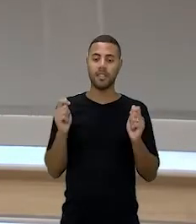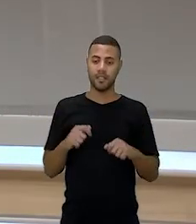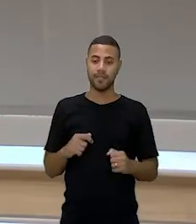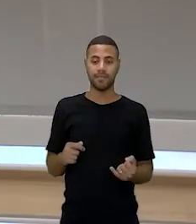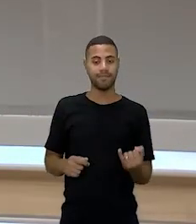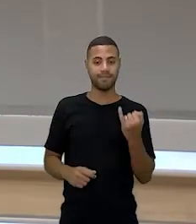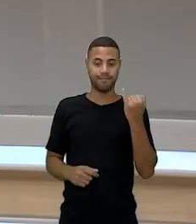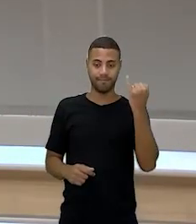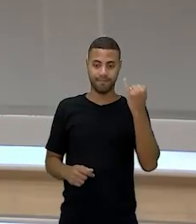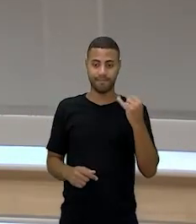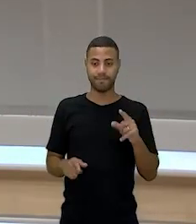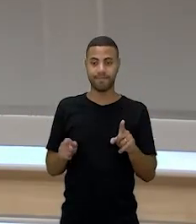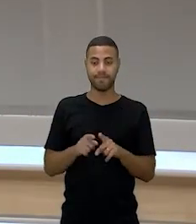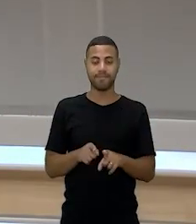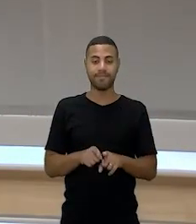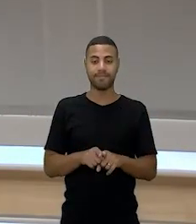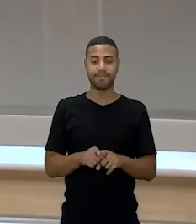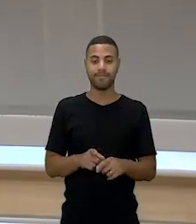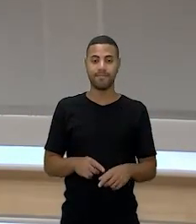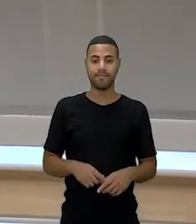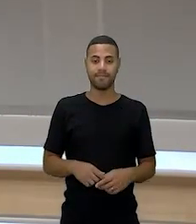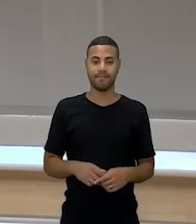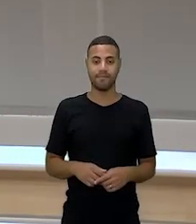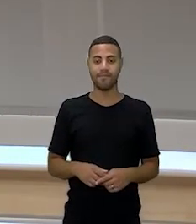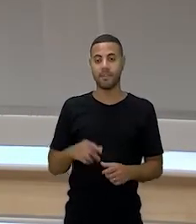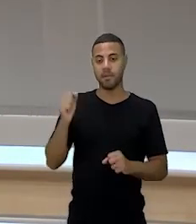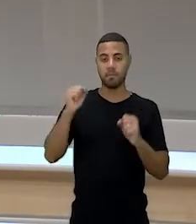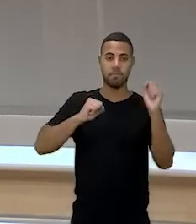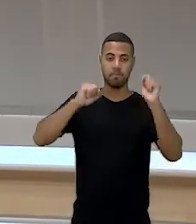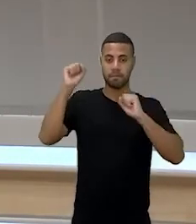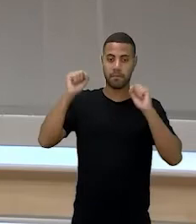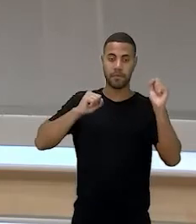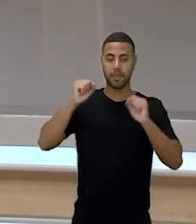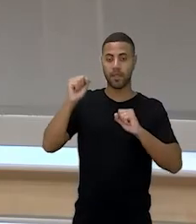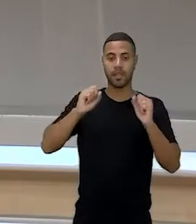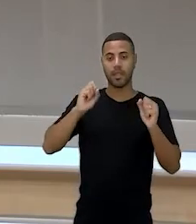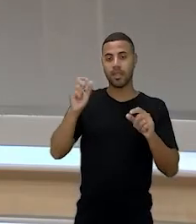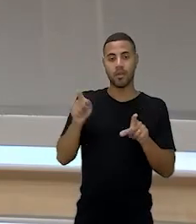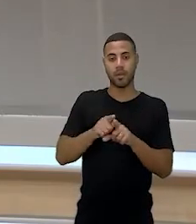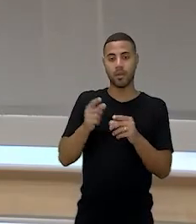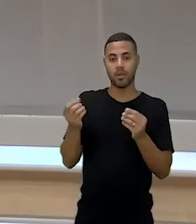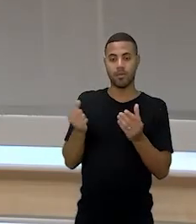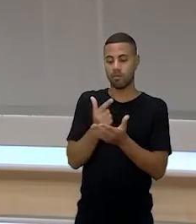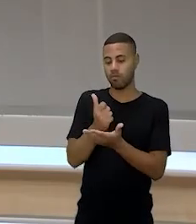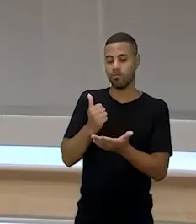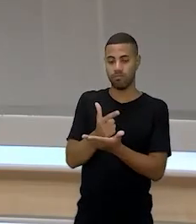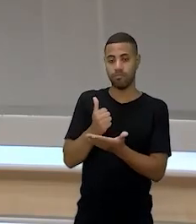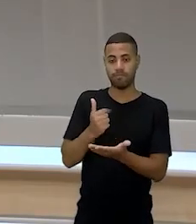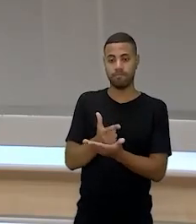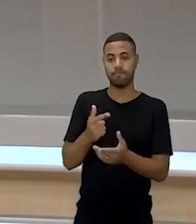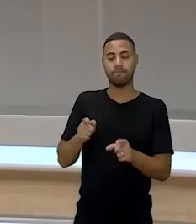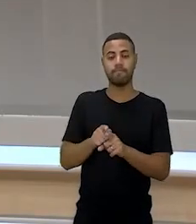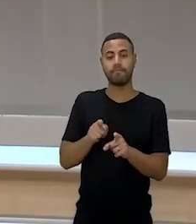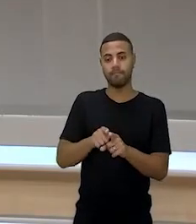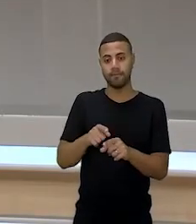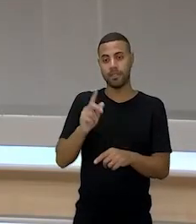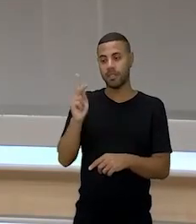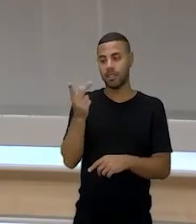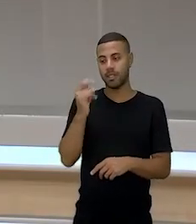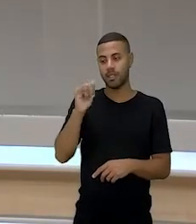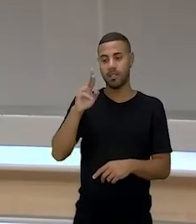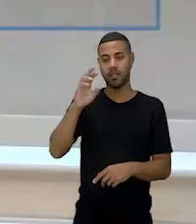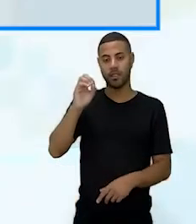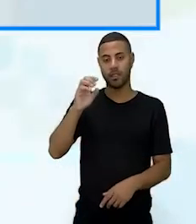importância, vamos falar assim, industrial e de consumo também. O hidróxido de cálcio é usado